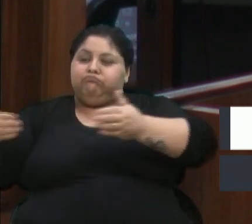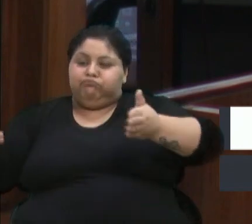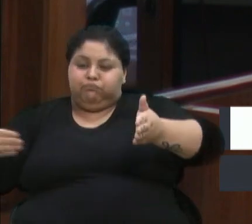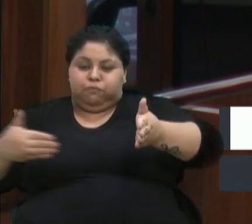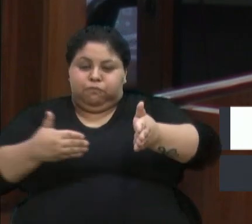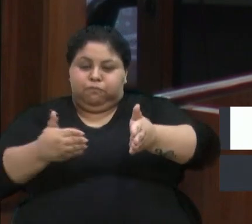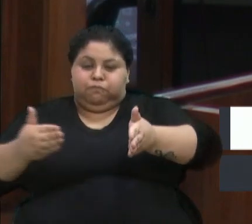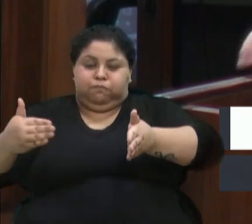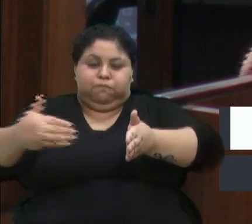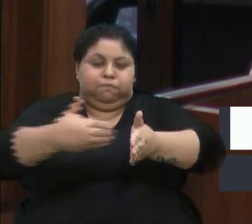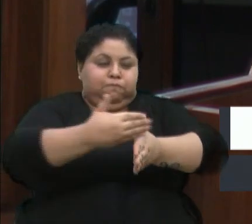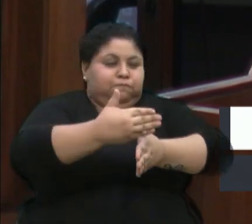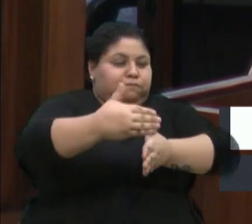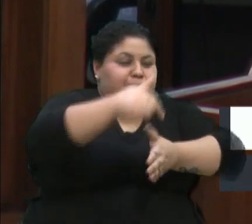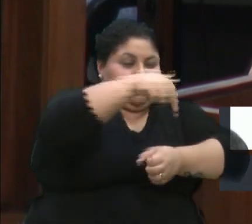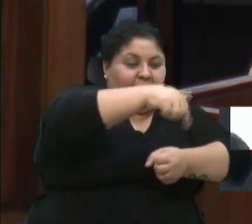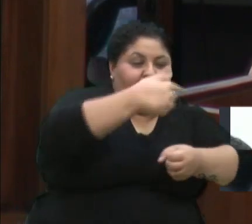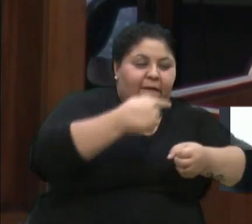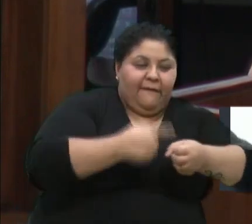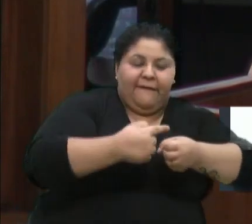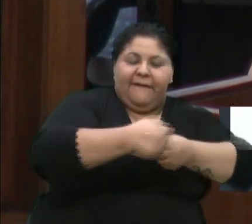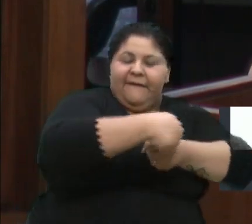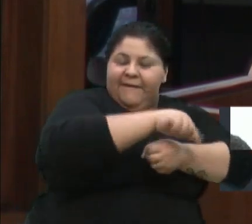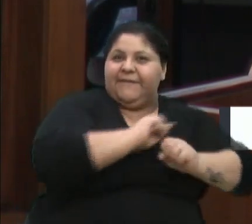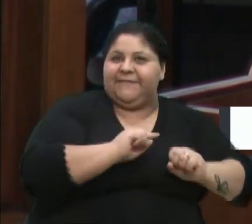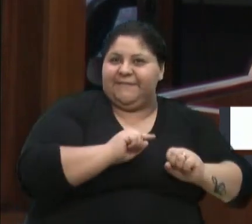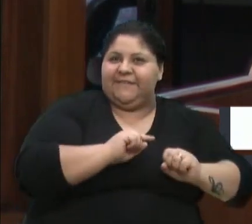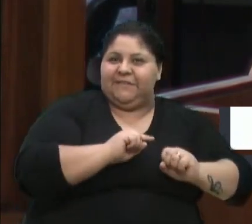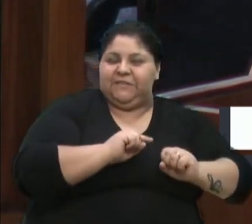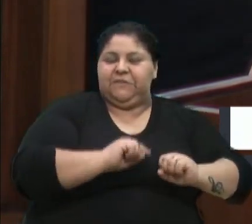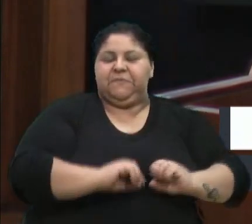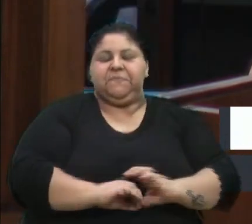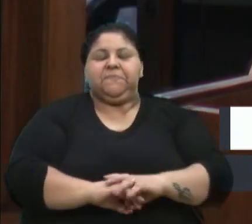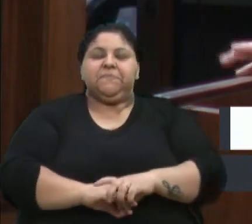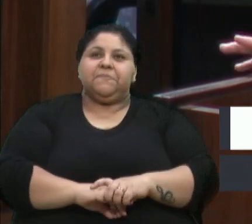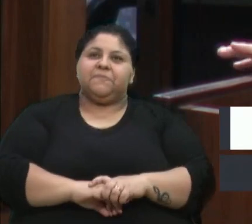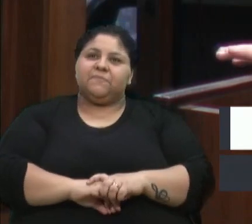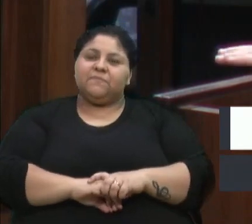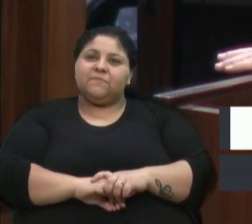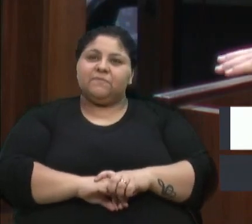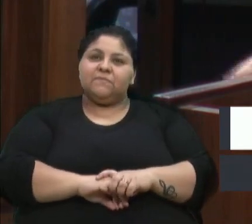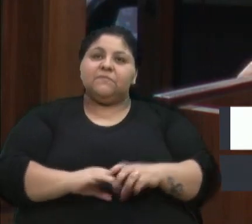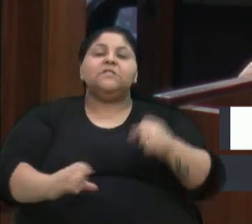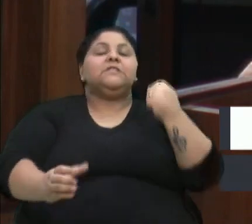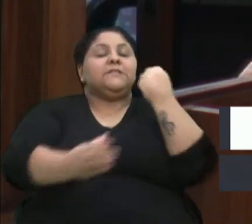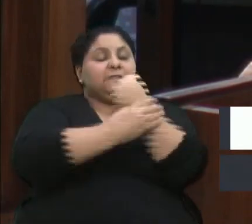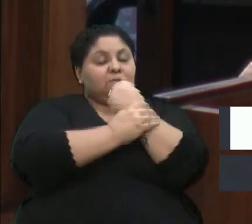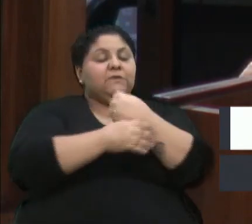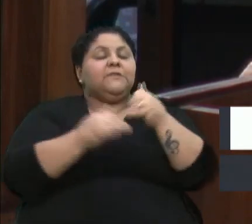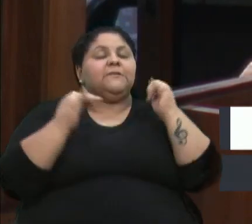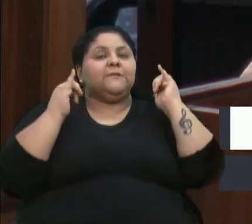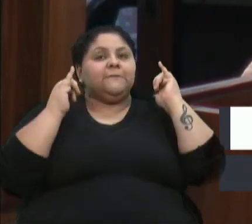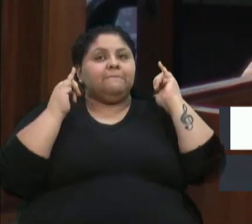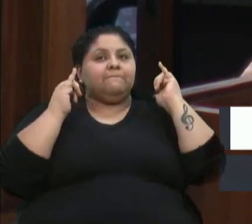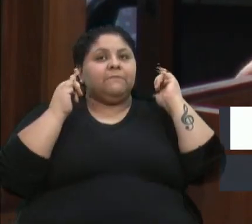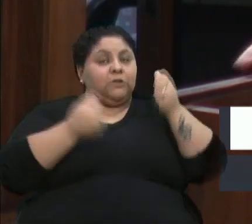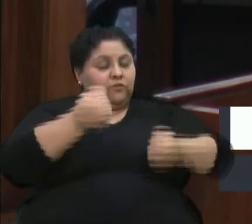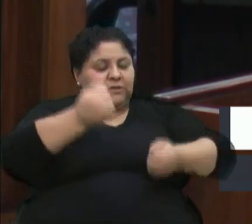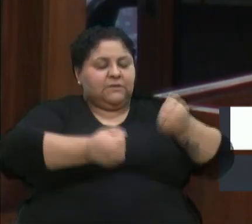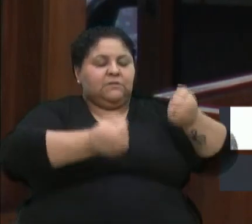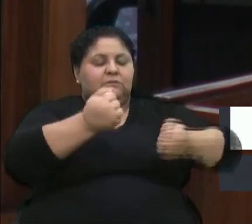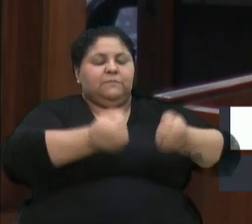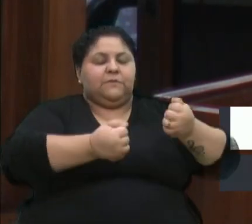cidade como a meia maratona atravessa em Caxias do Sul. Foi a segurança no trânsito.